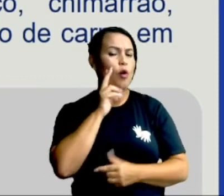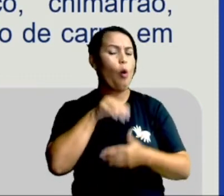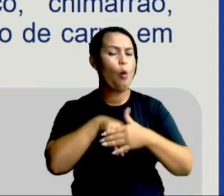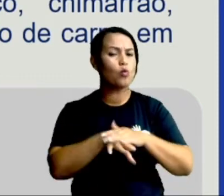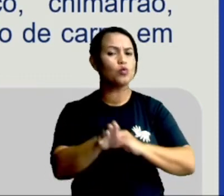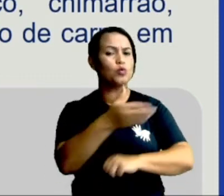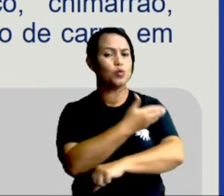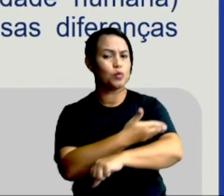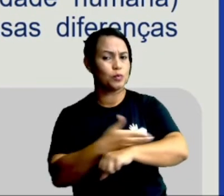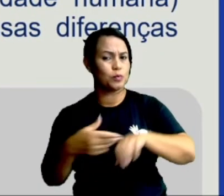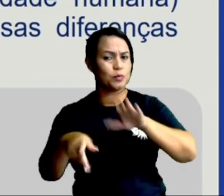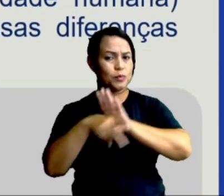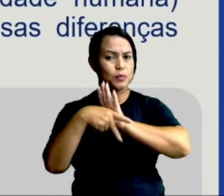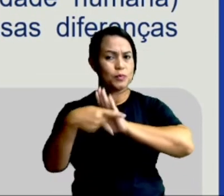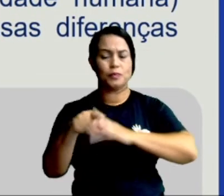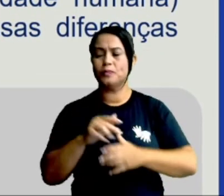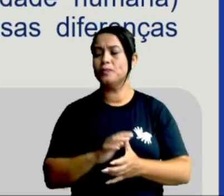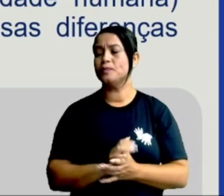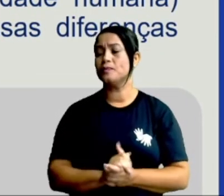deles.